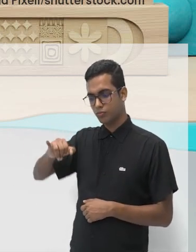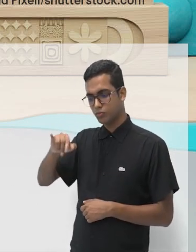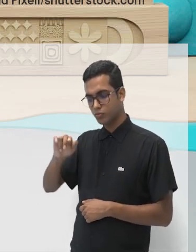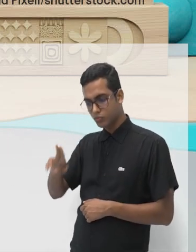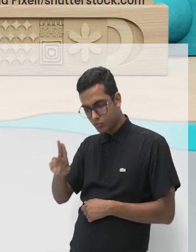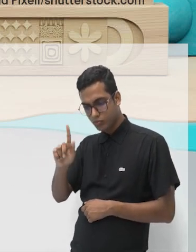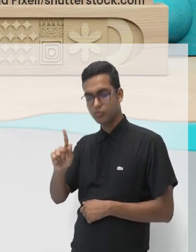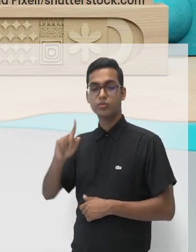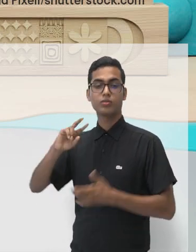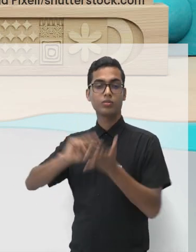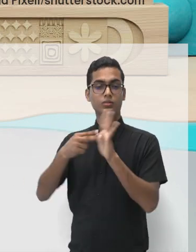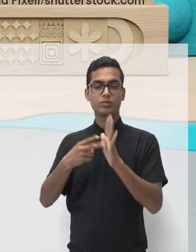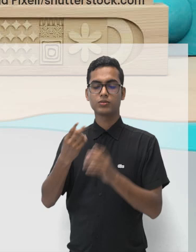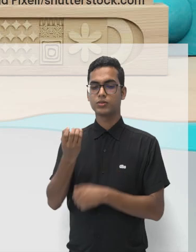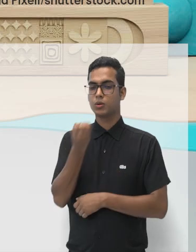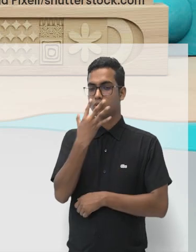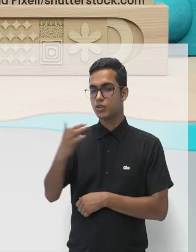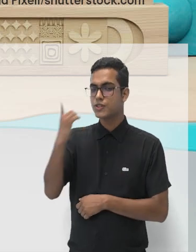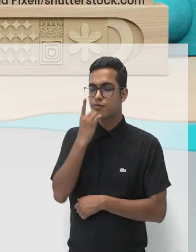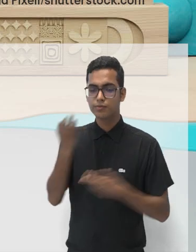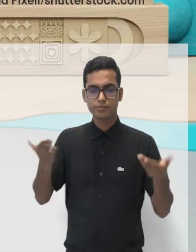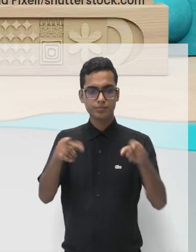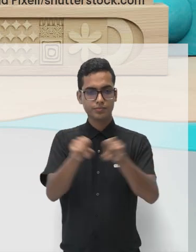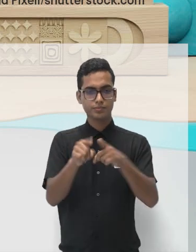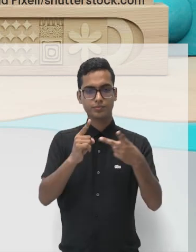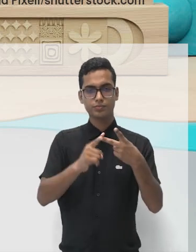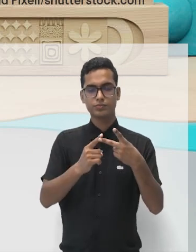tarde, vamos ver como é que é boa tarde. Good